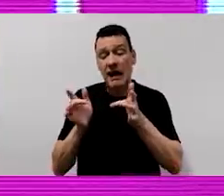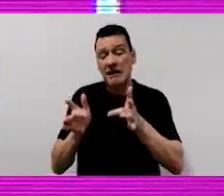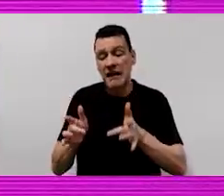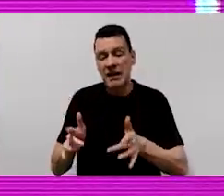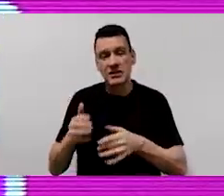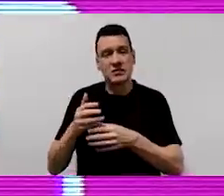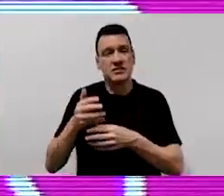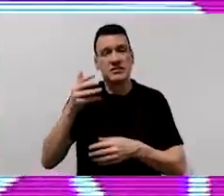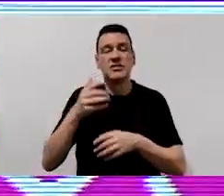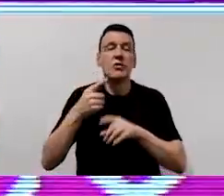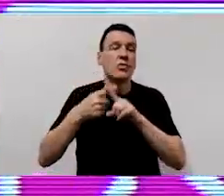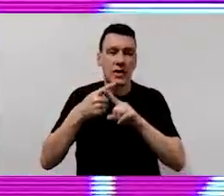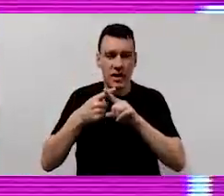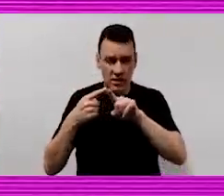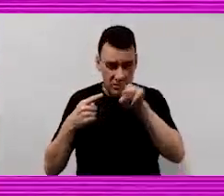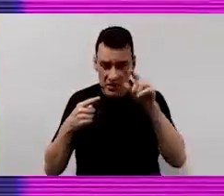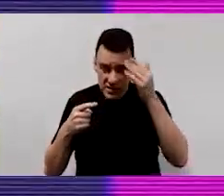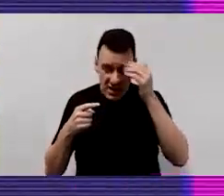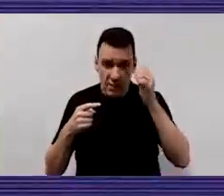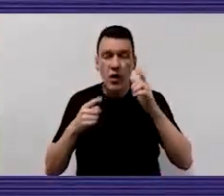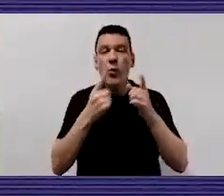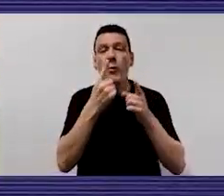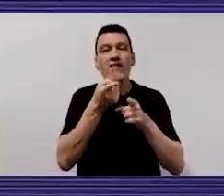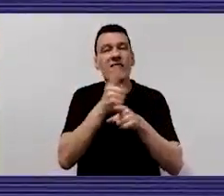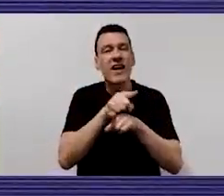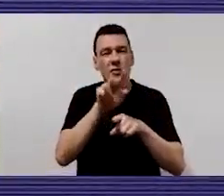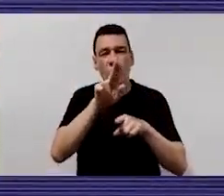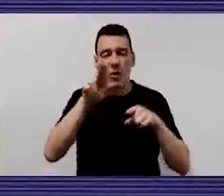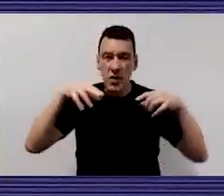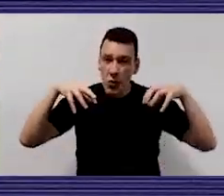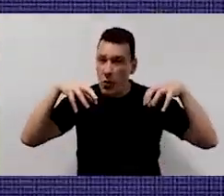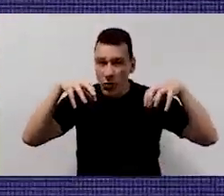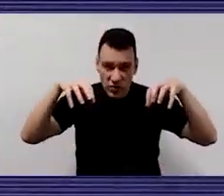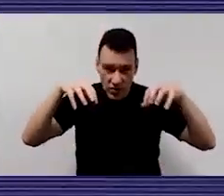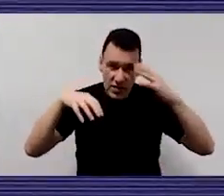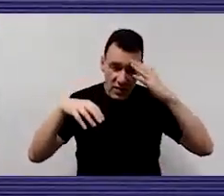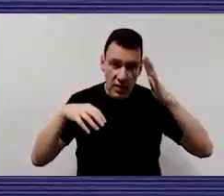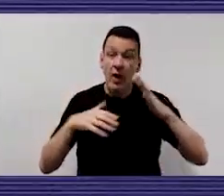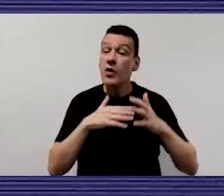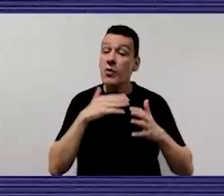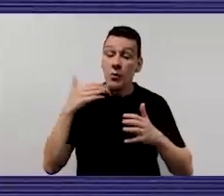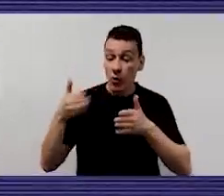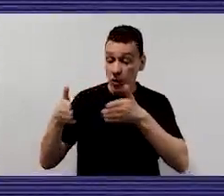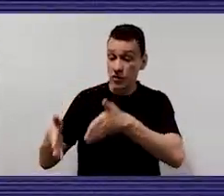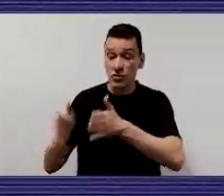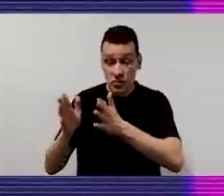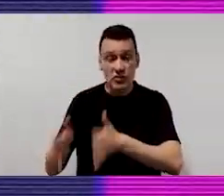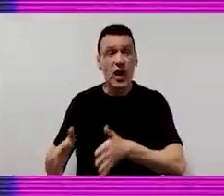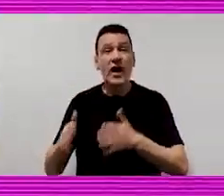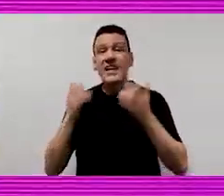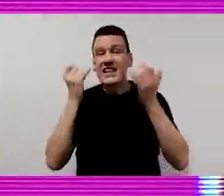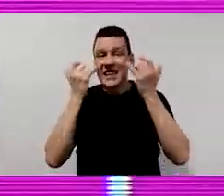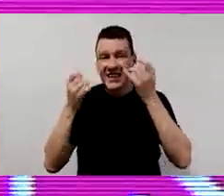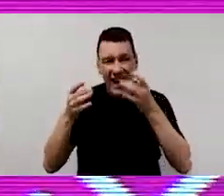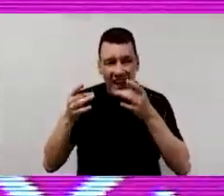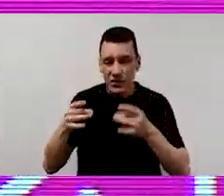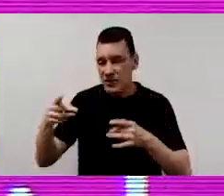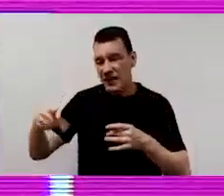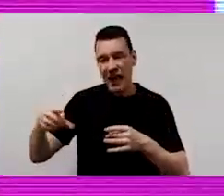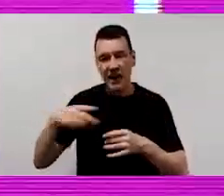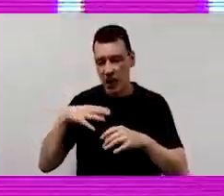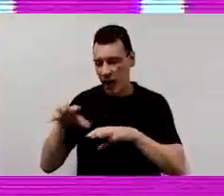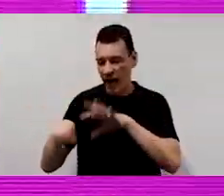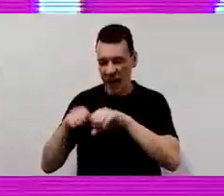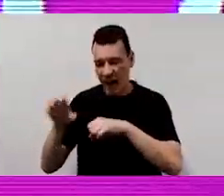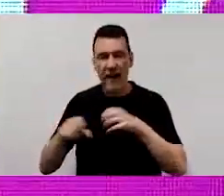ghosting. Então, pegando dados de pessoas mortas e até fotos para tentar abrir contas, cadastro, solicitar